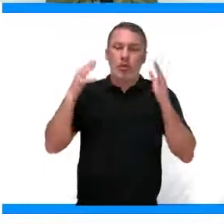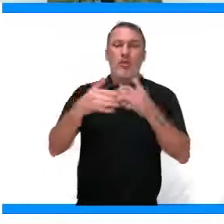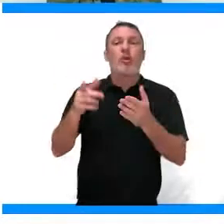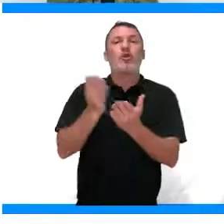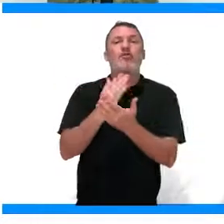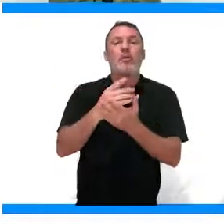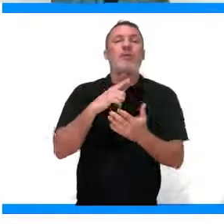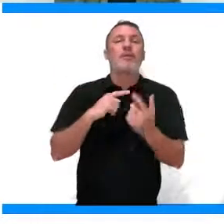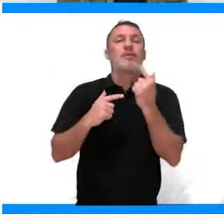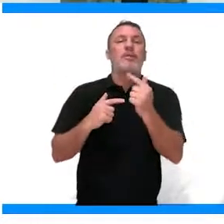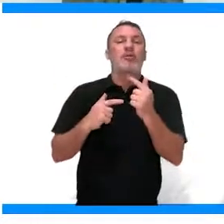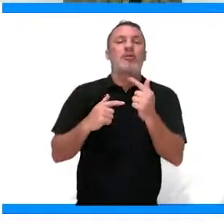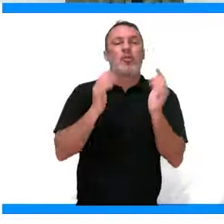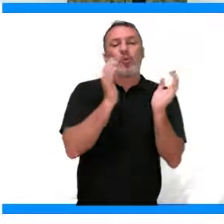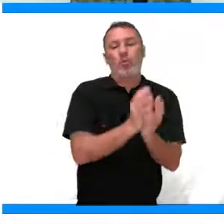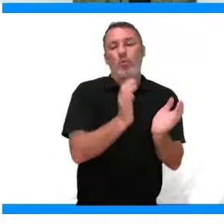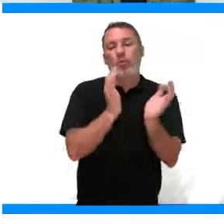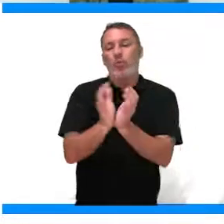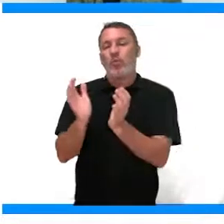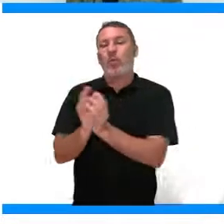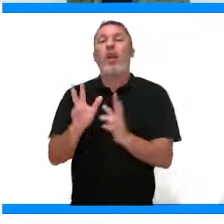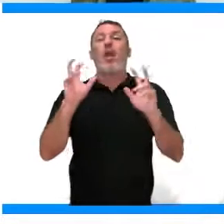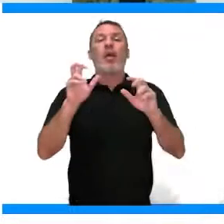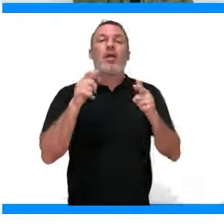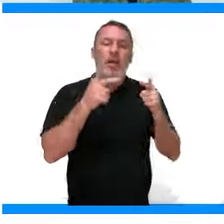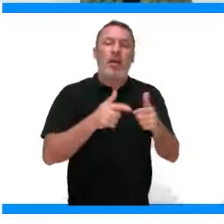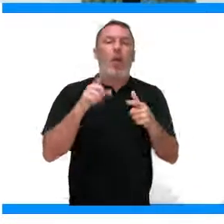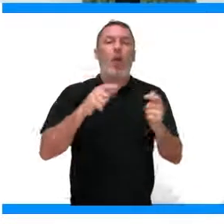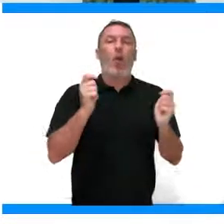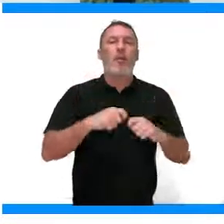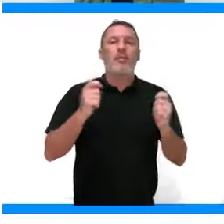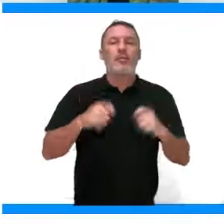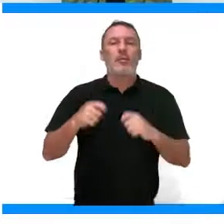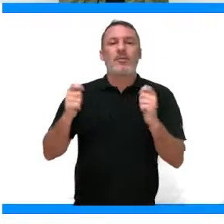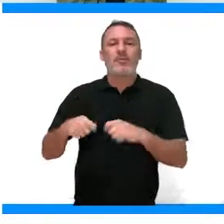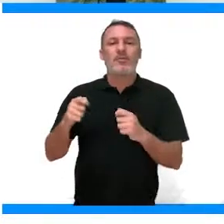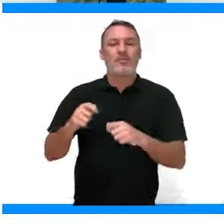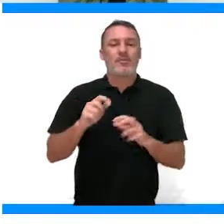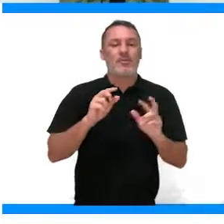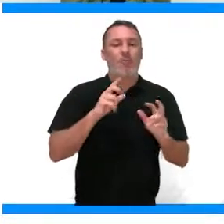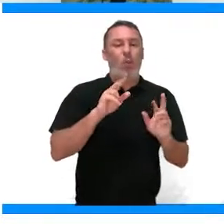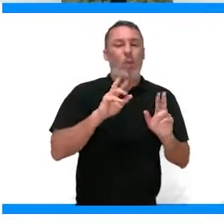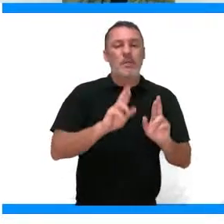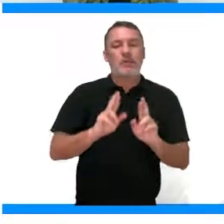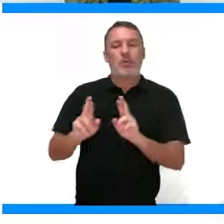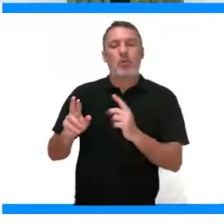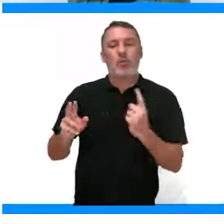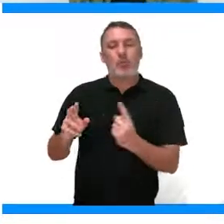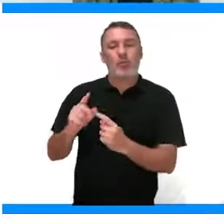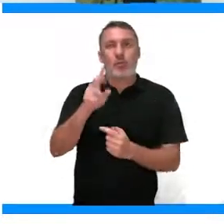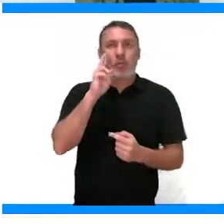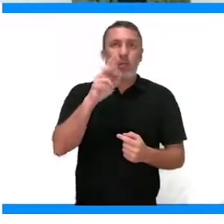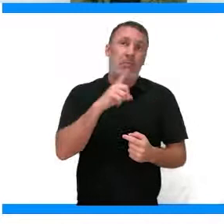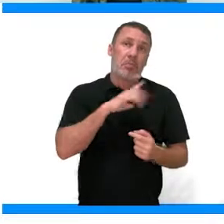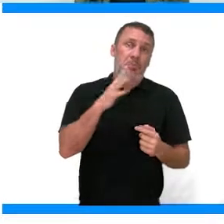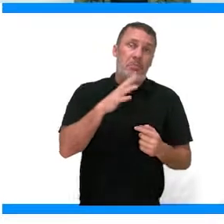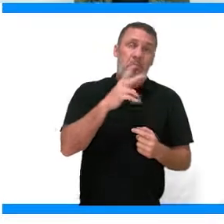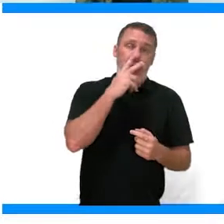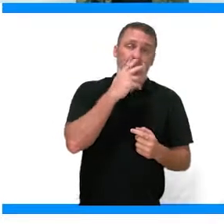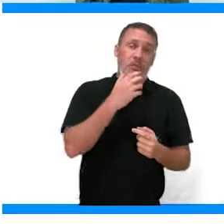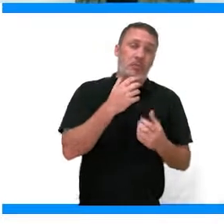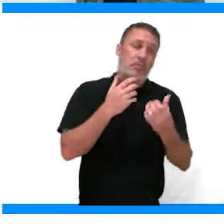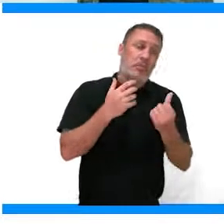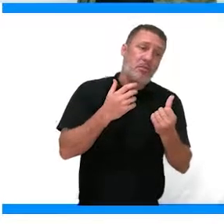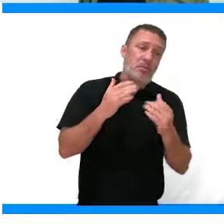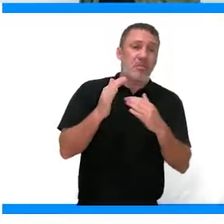questões de matemática em 7 grupos, que ele chama de competência. Beleza? Então você vai ter aí de 6 a 7